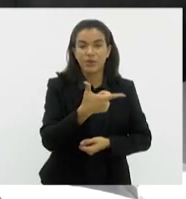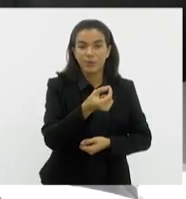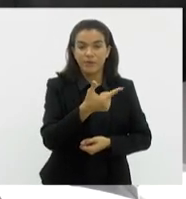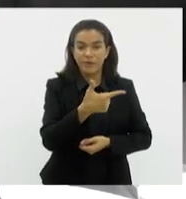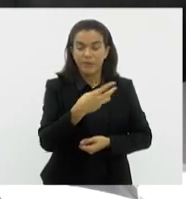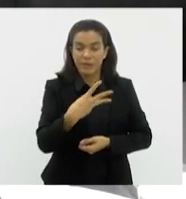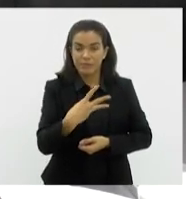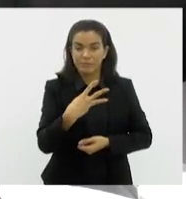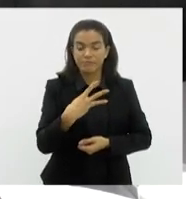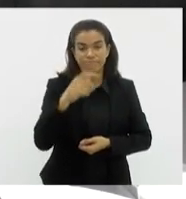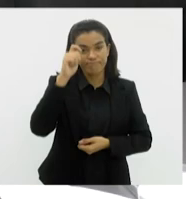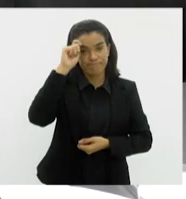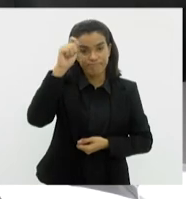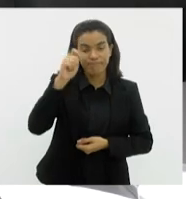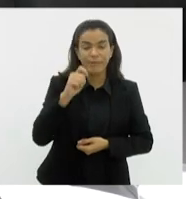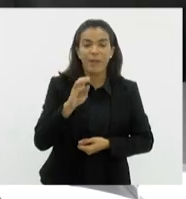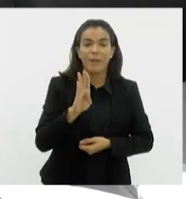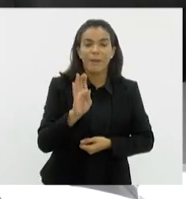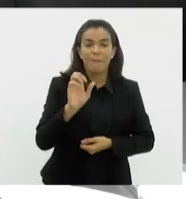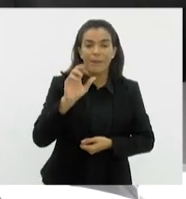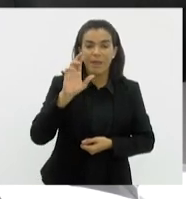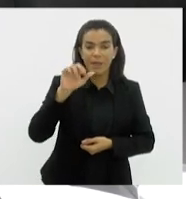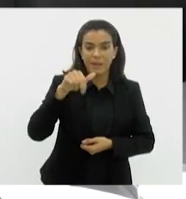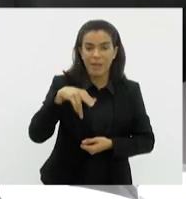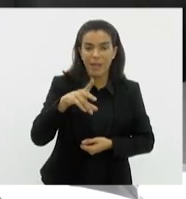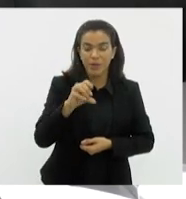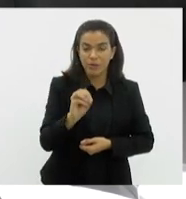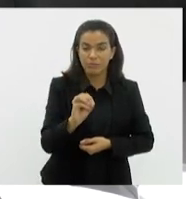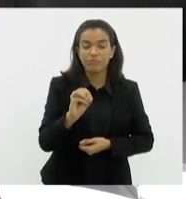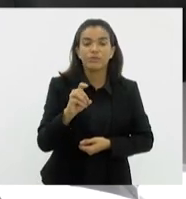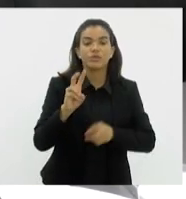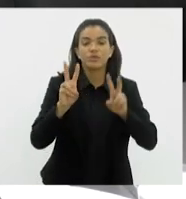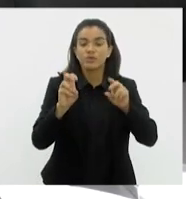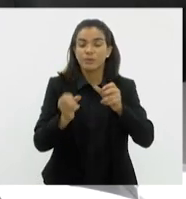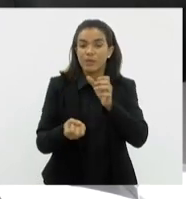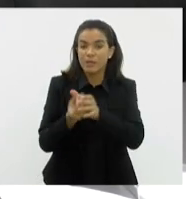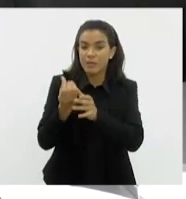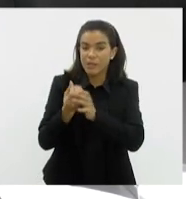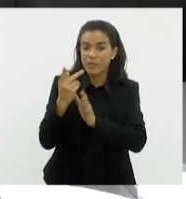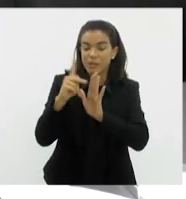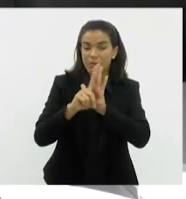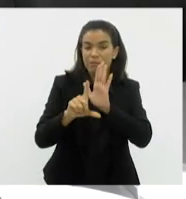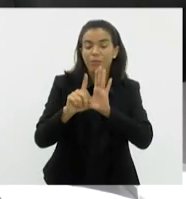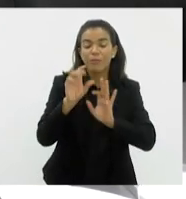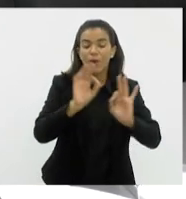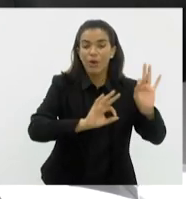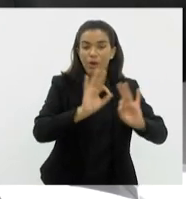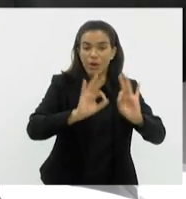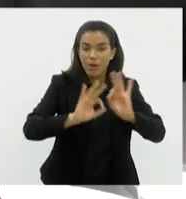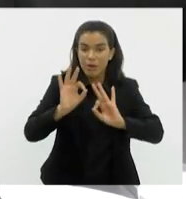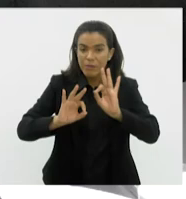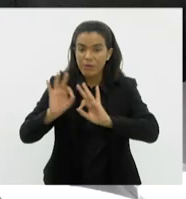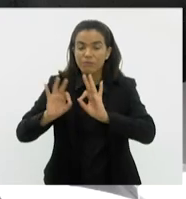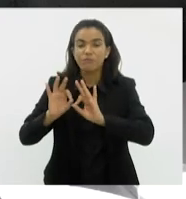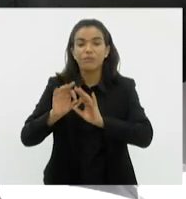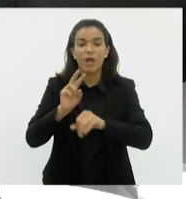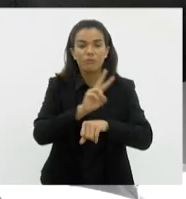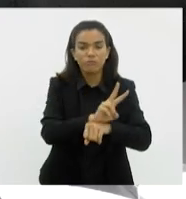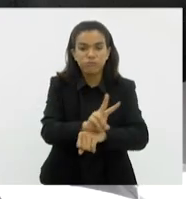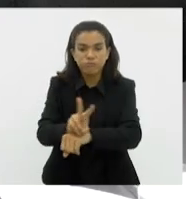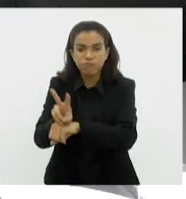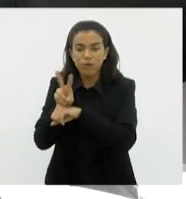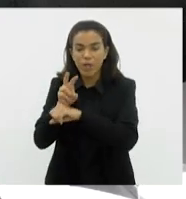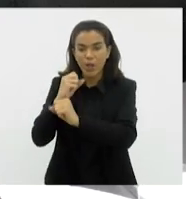2023, de autoria do deputado Bernardo Rossi, que dispõe sobre a criação de programa de georreferenciamento para o monitoramento